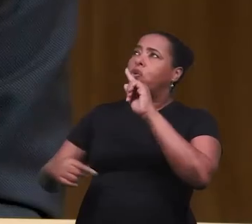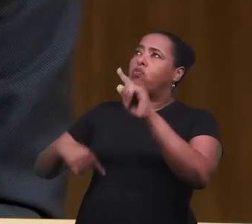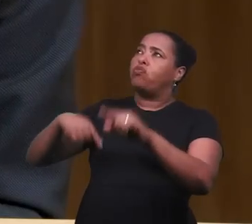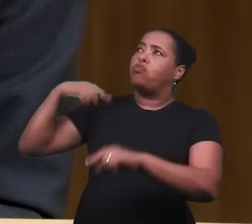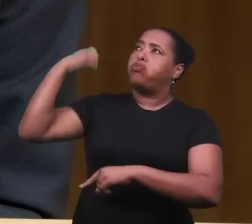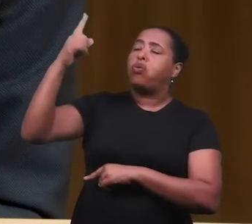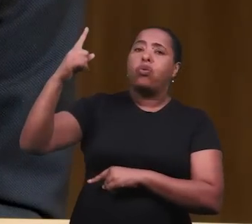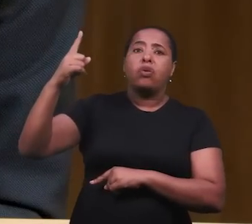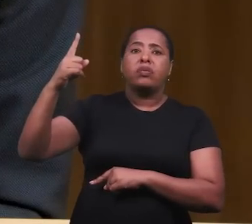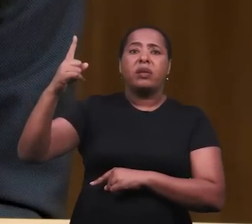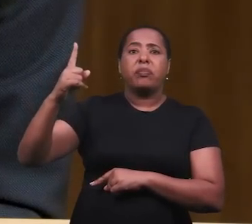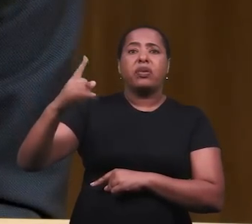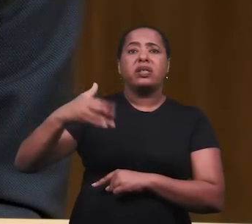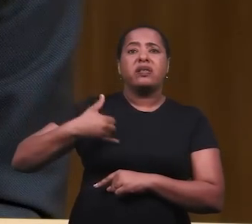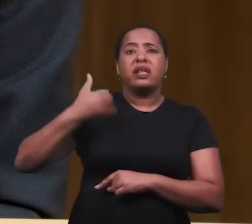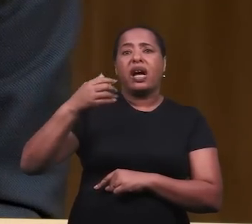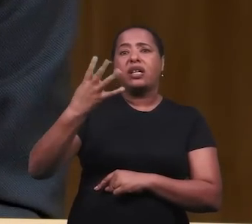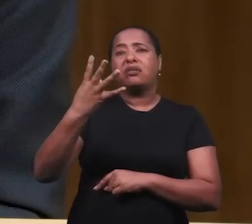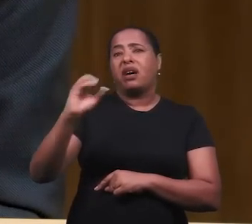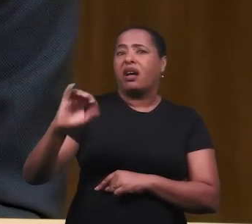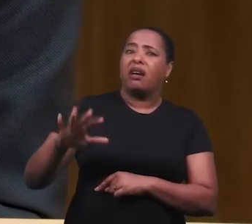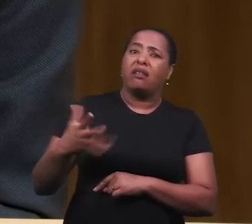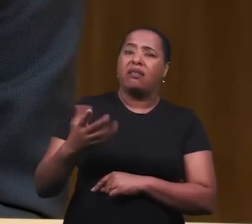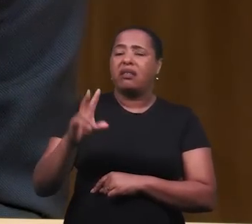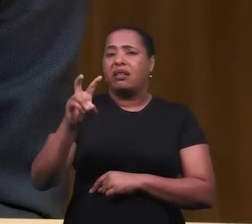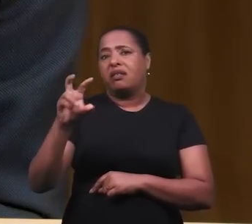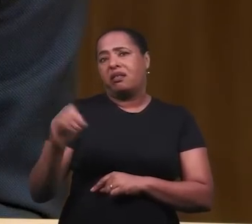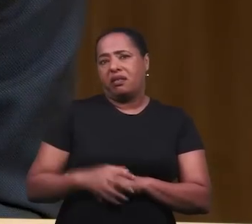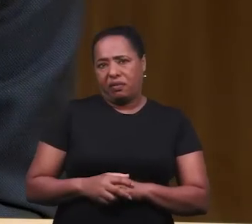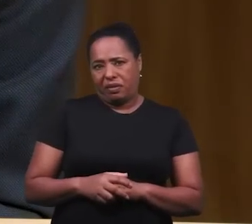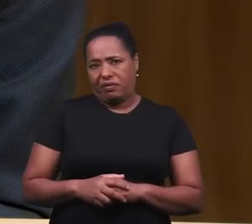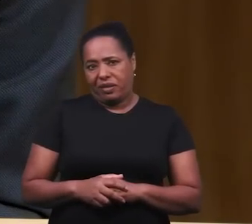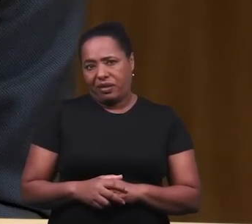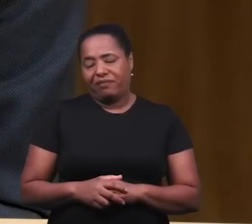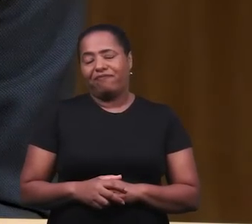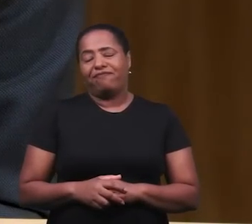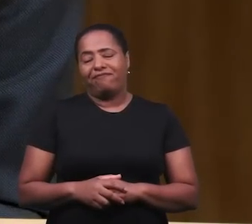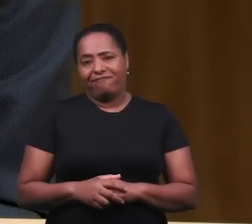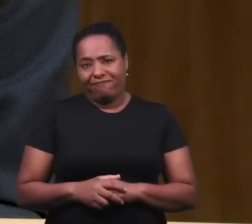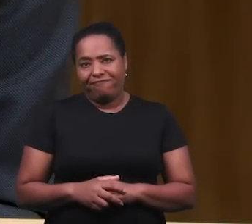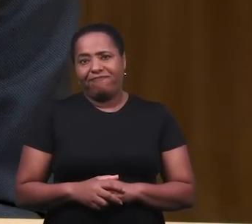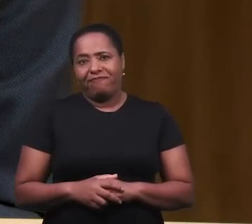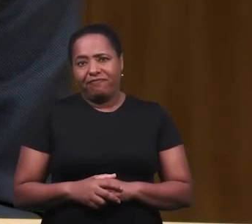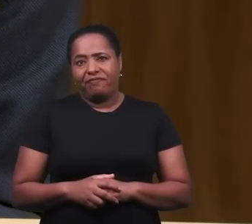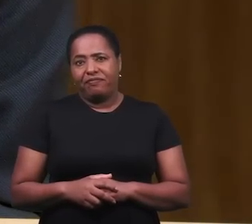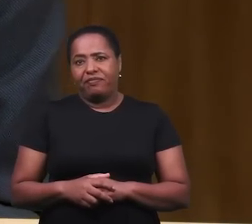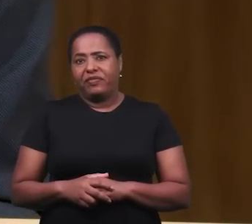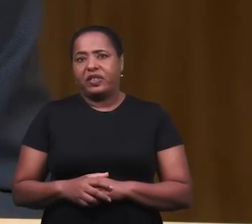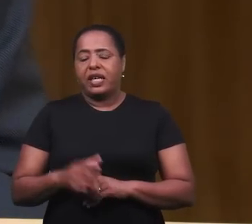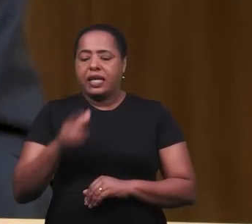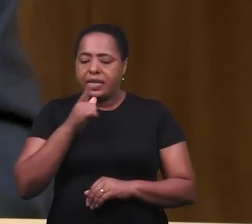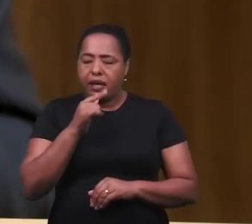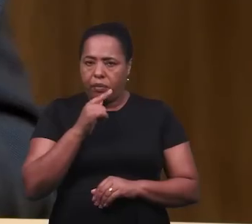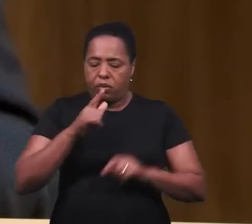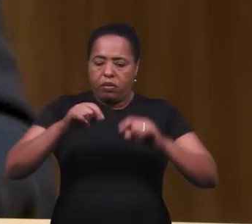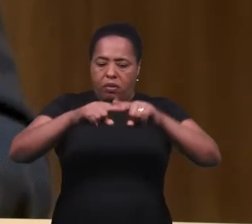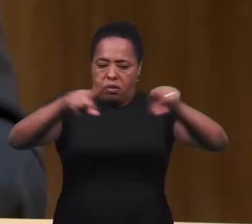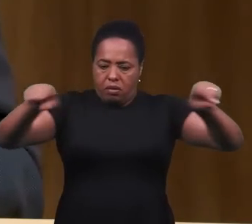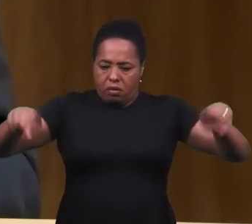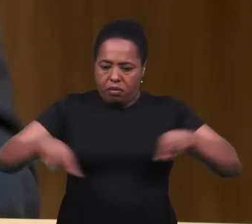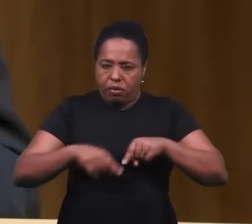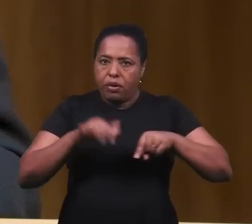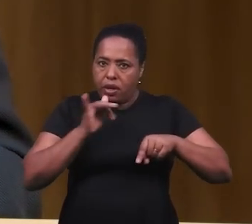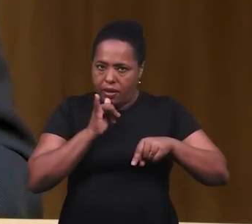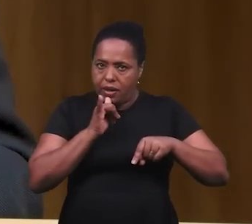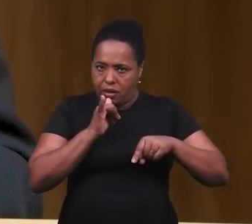Essa adolescência, às vezes, ela vai aparecer lá com 40, 50 anos de idade. Verdade. O exemplo que a gente dá, às vezes, é da